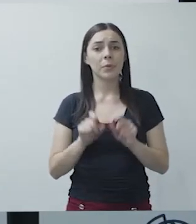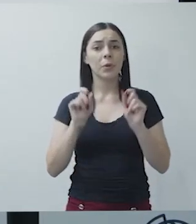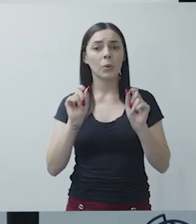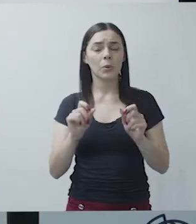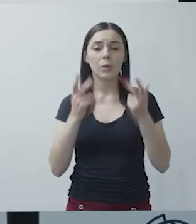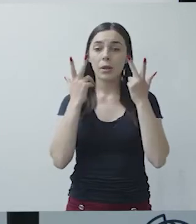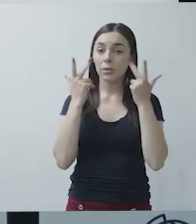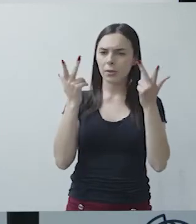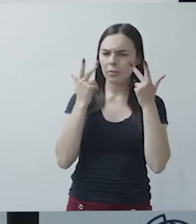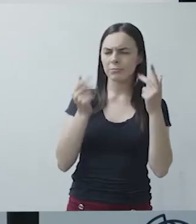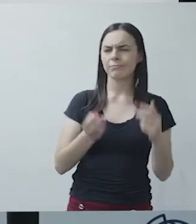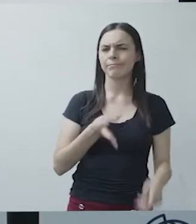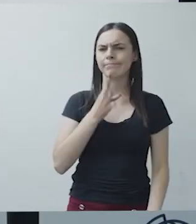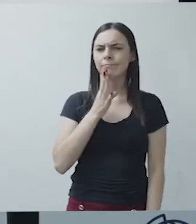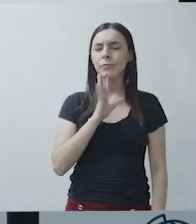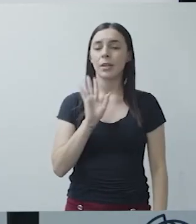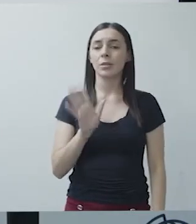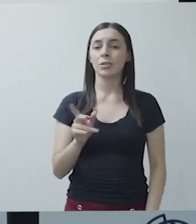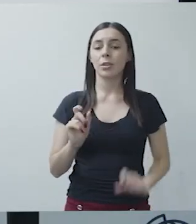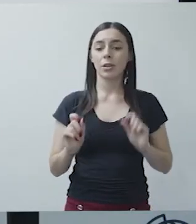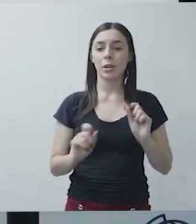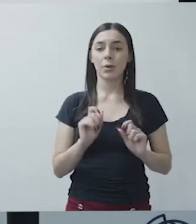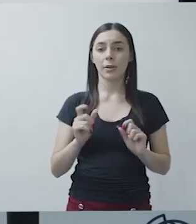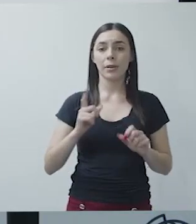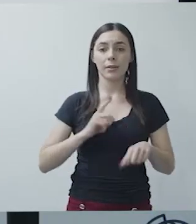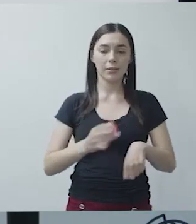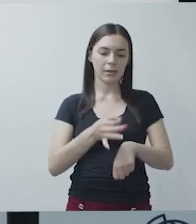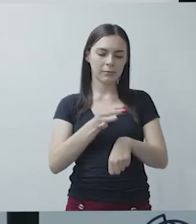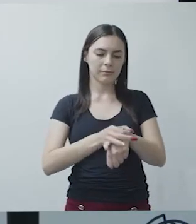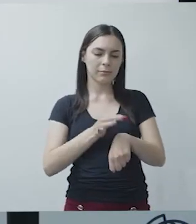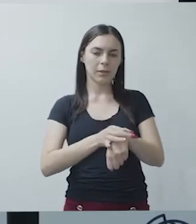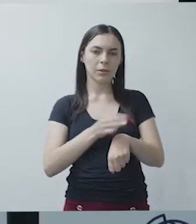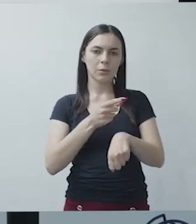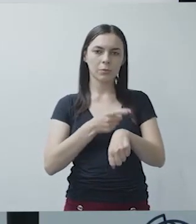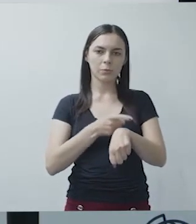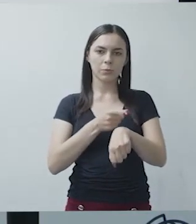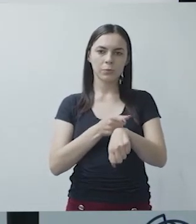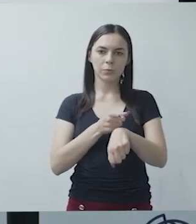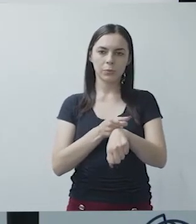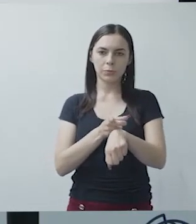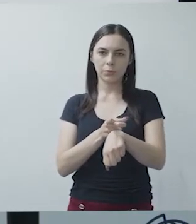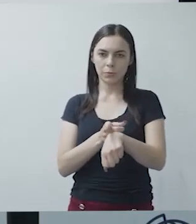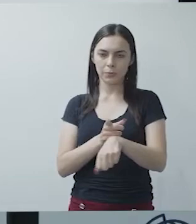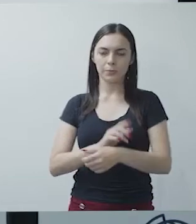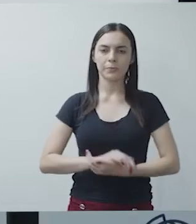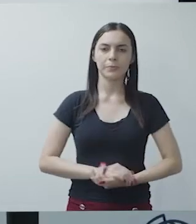que vocês já conhecem, que é um relógio analógico.